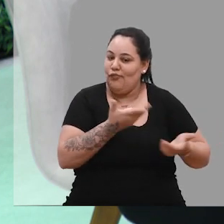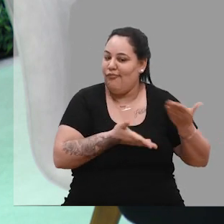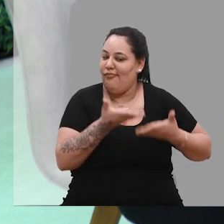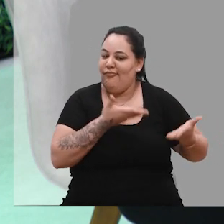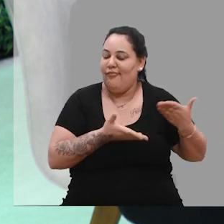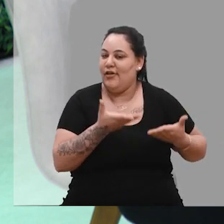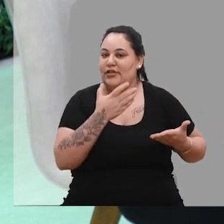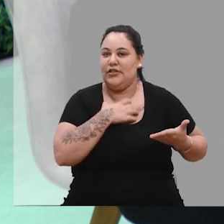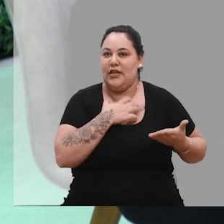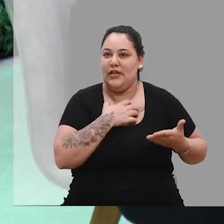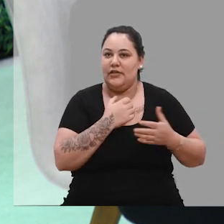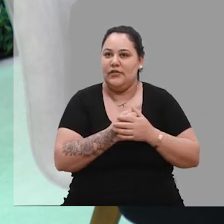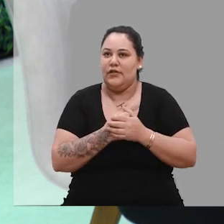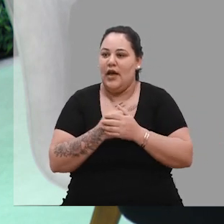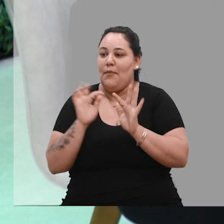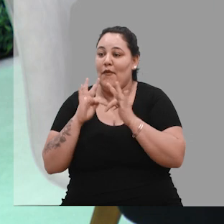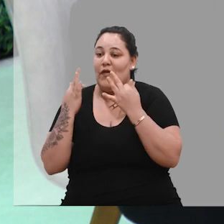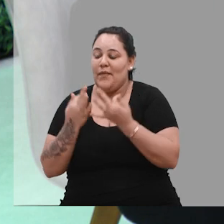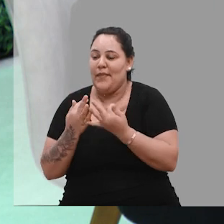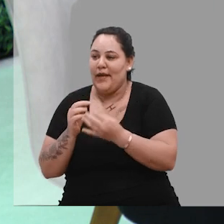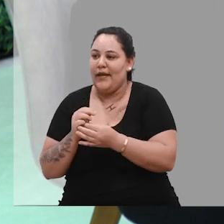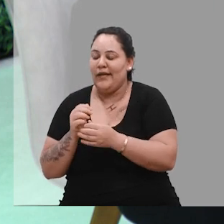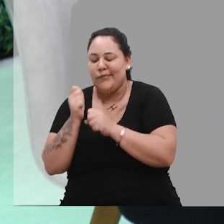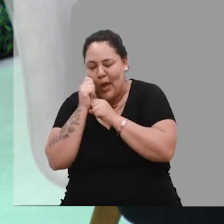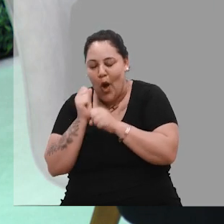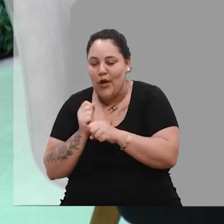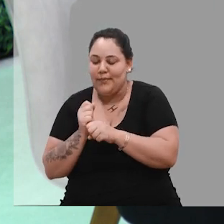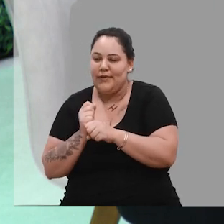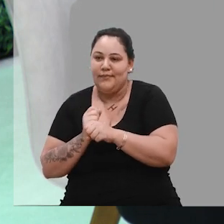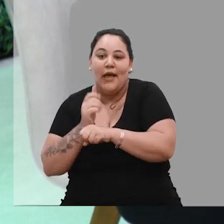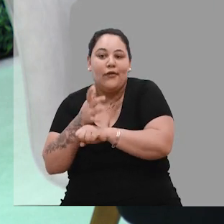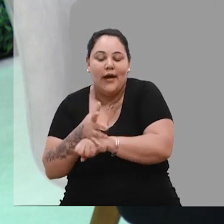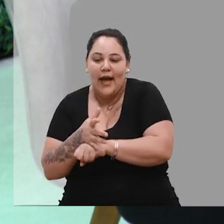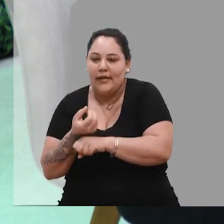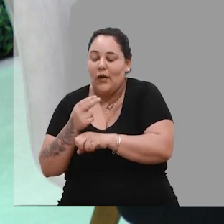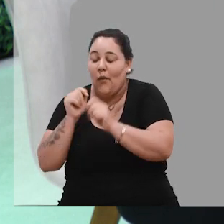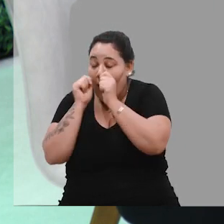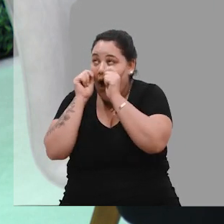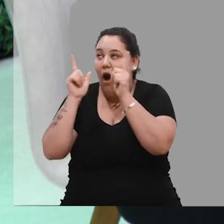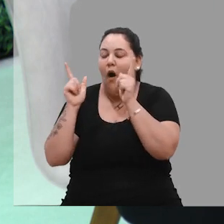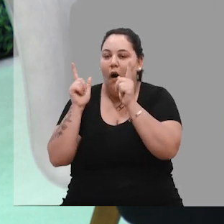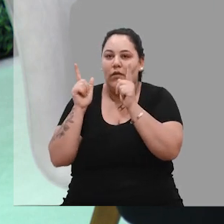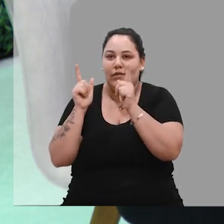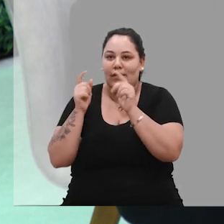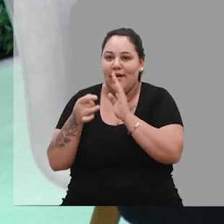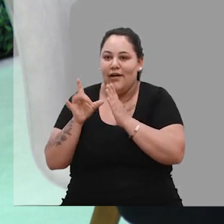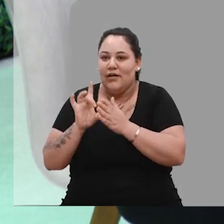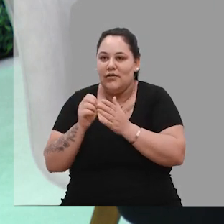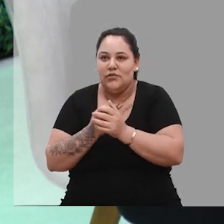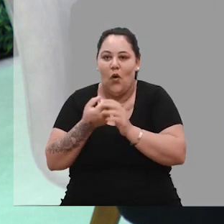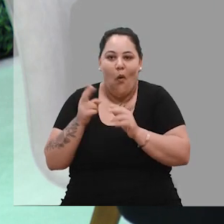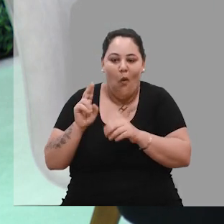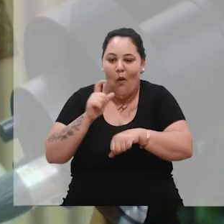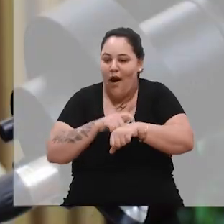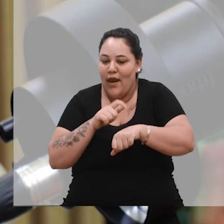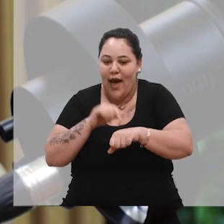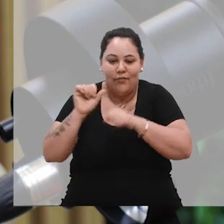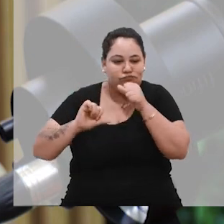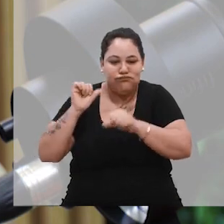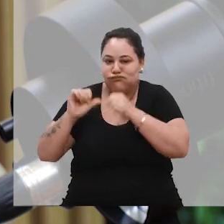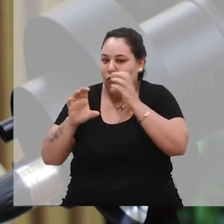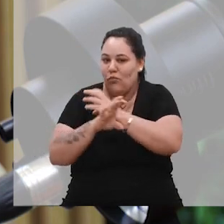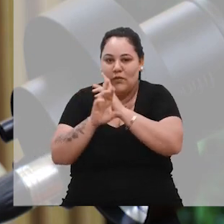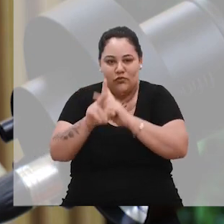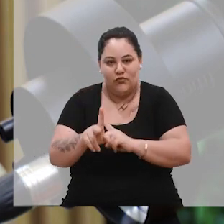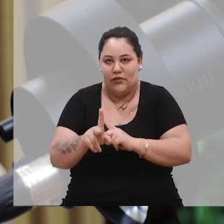tem o costume de dormir muito tarde e acordar muito cedo, ou não. Acorda ao meio-dia, vai dormir a uma. São rotinas